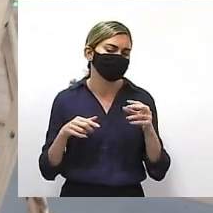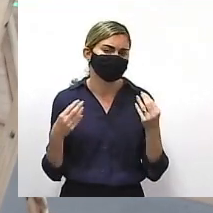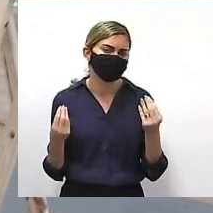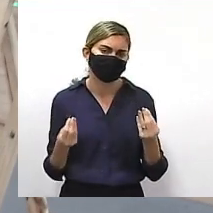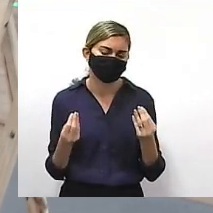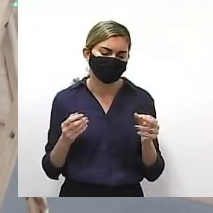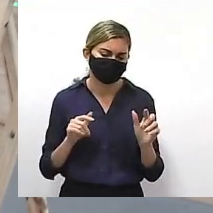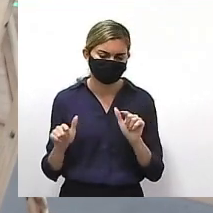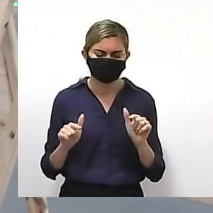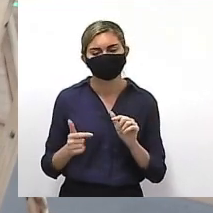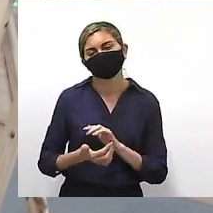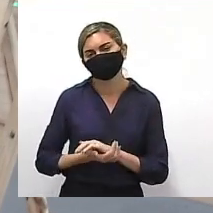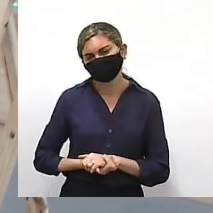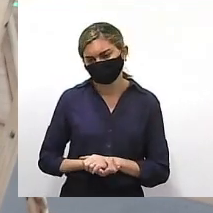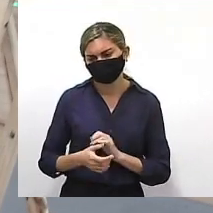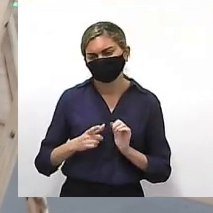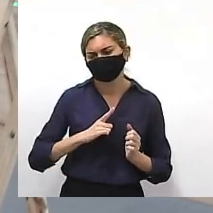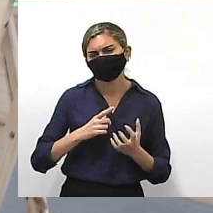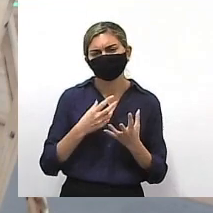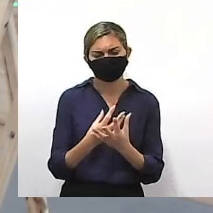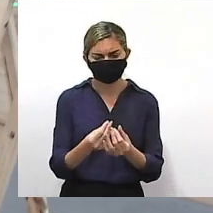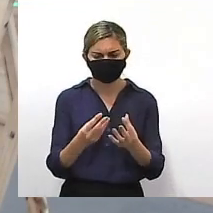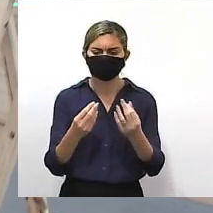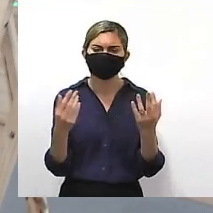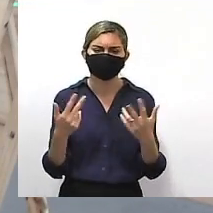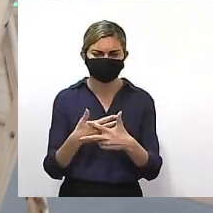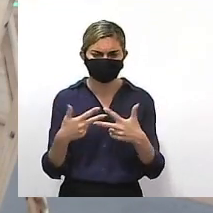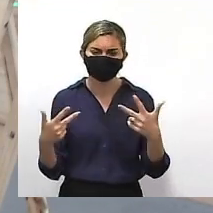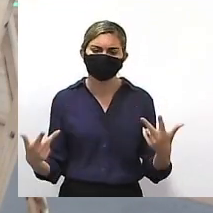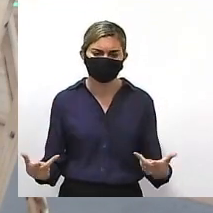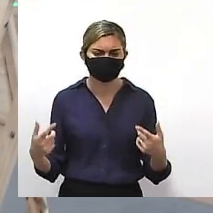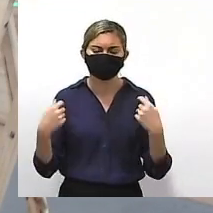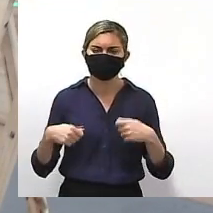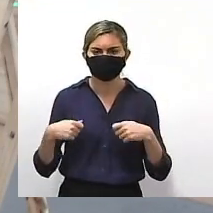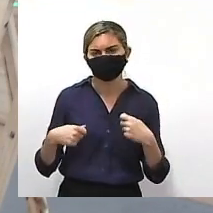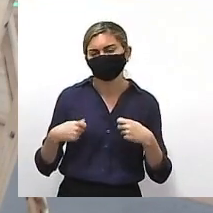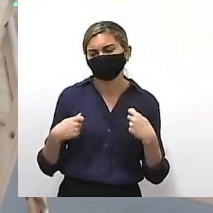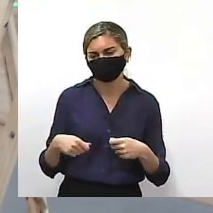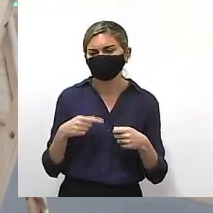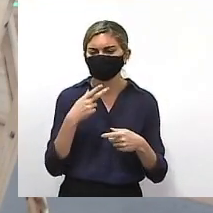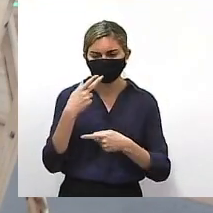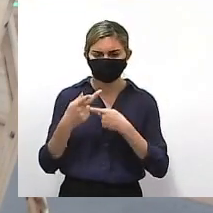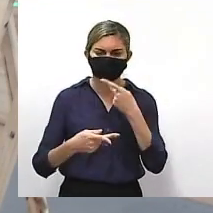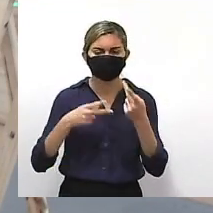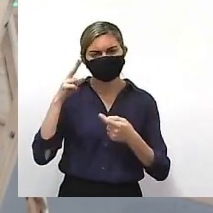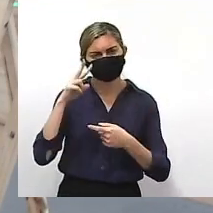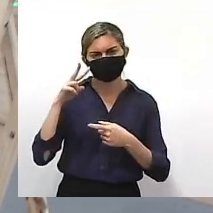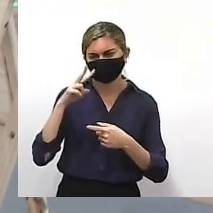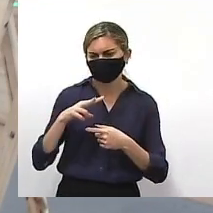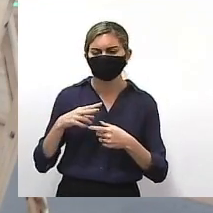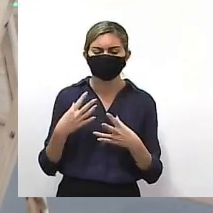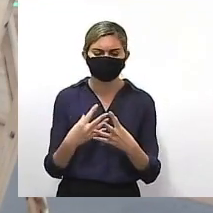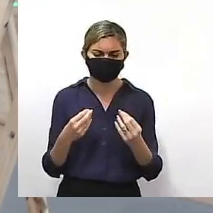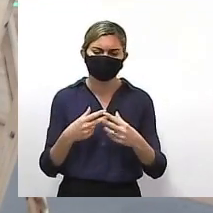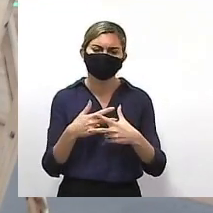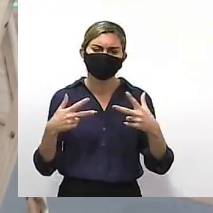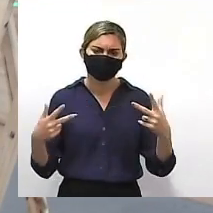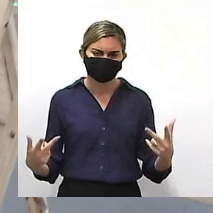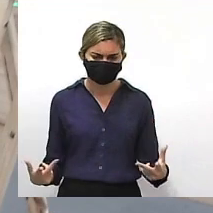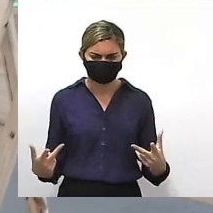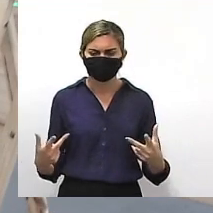gente trabalha? Tem muita coisa que precisa ser falada sobre essa história. Tem muita coisa,